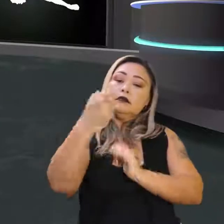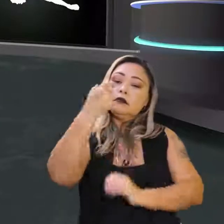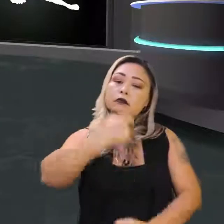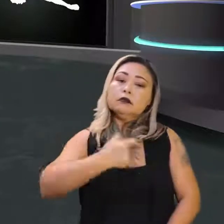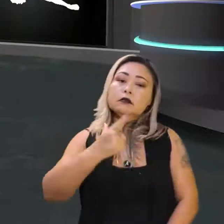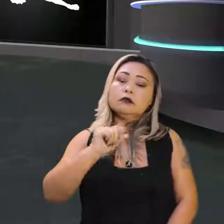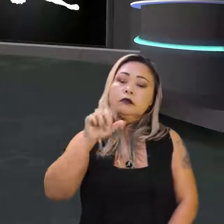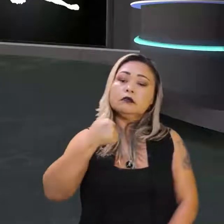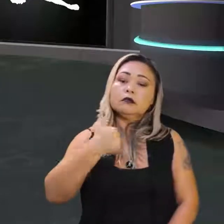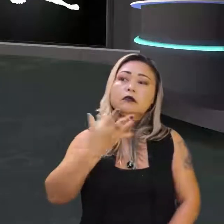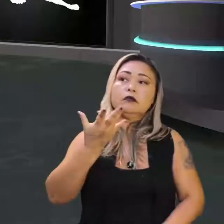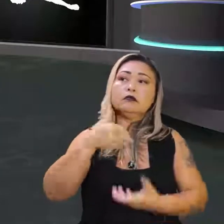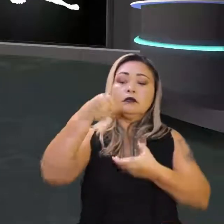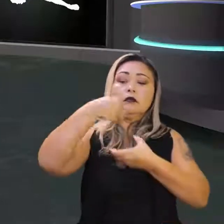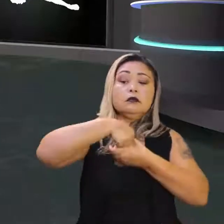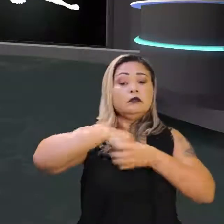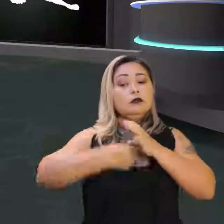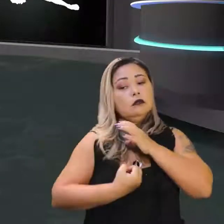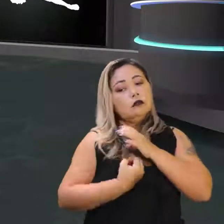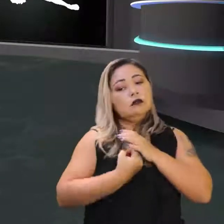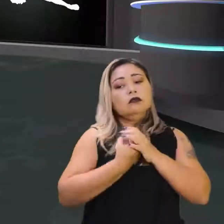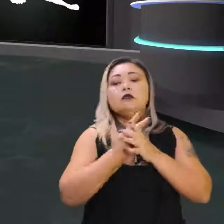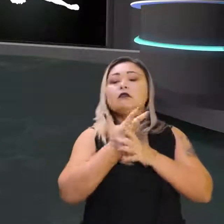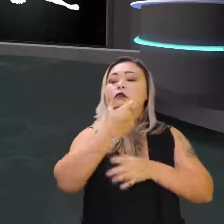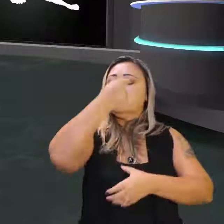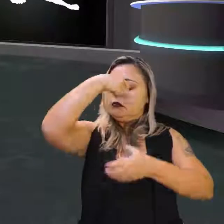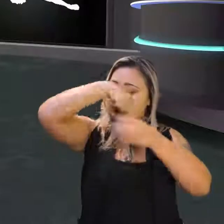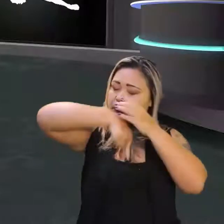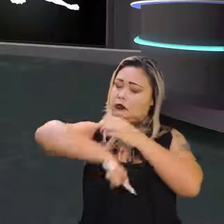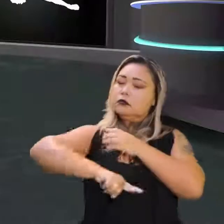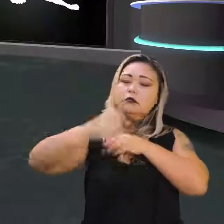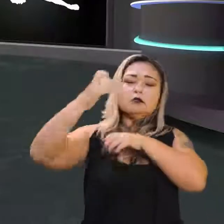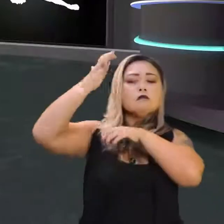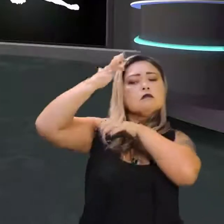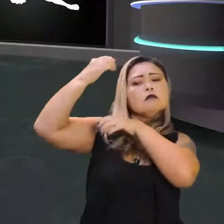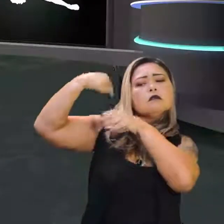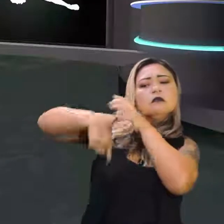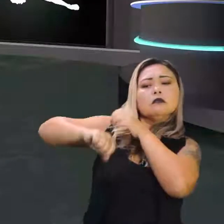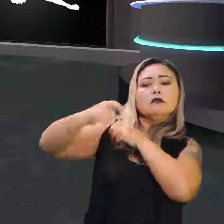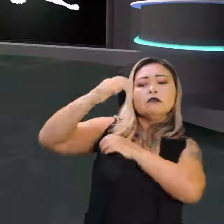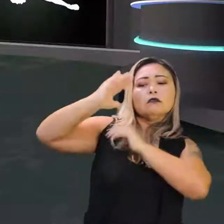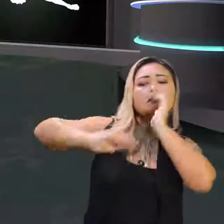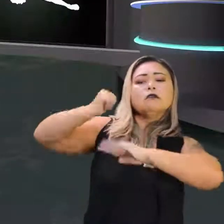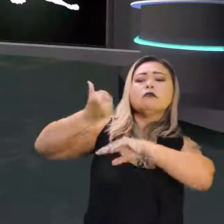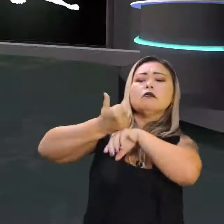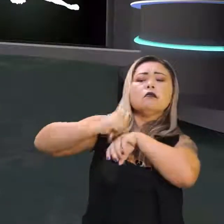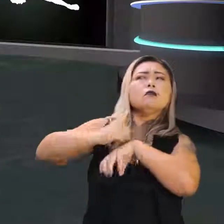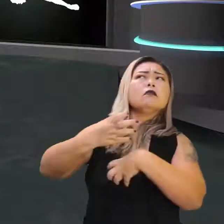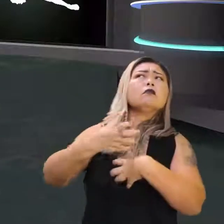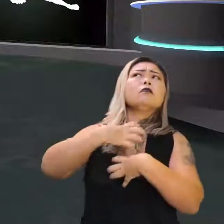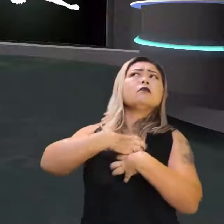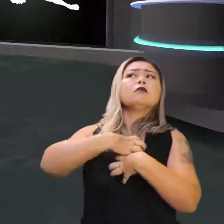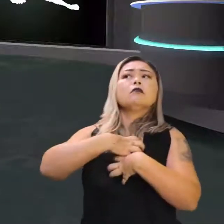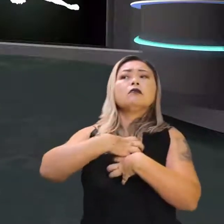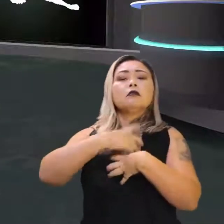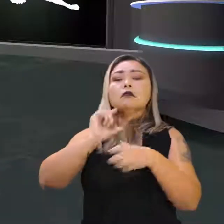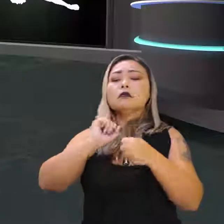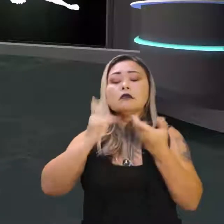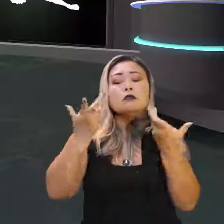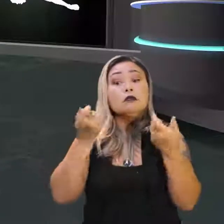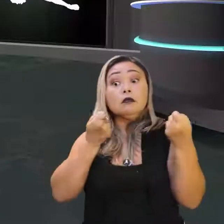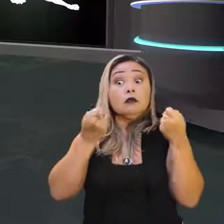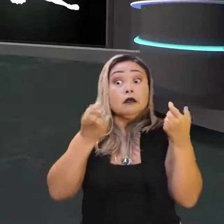está dizendo expressionismo, né? Expressão da subjetividade do artista, aquilo que ele estava sentindo. Sem